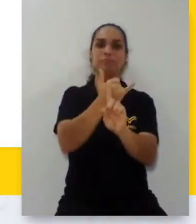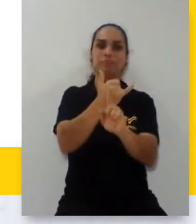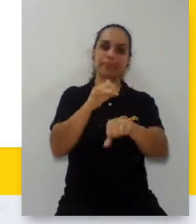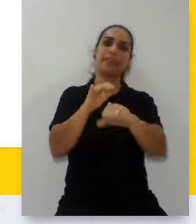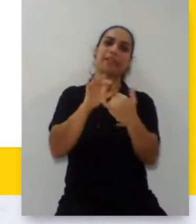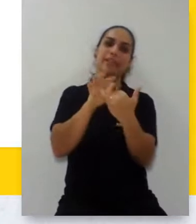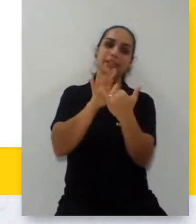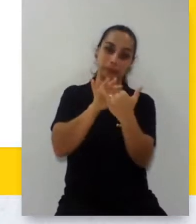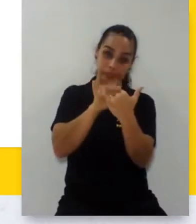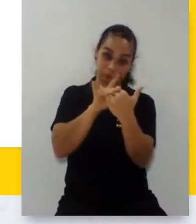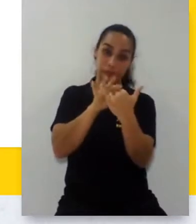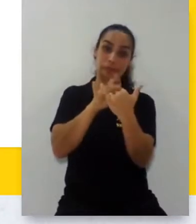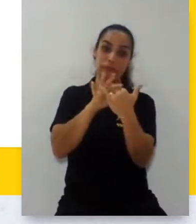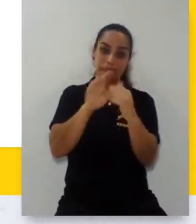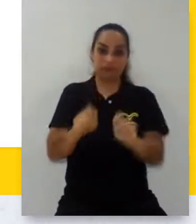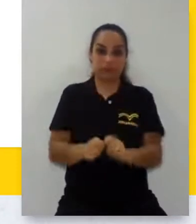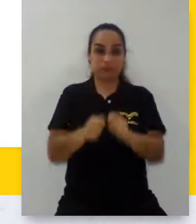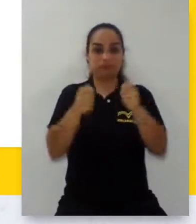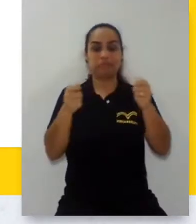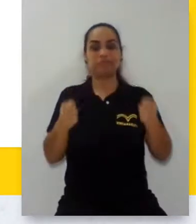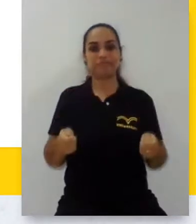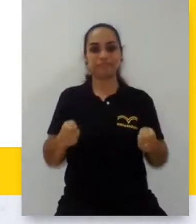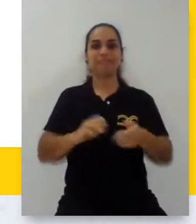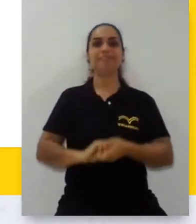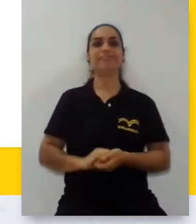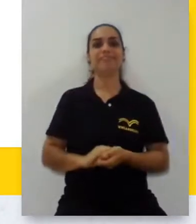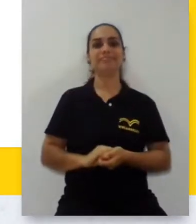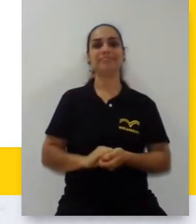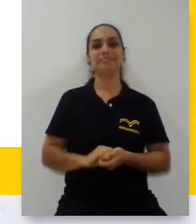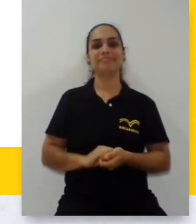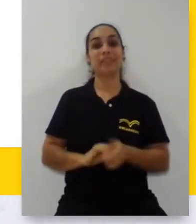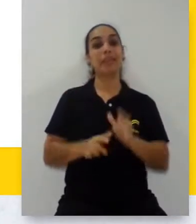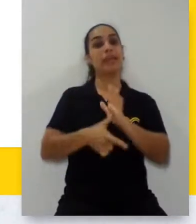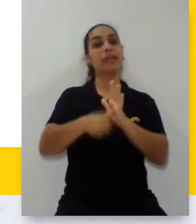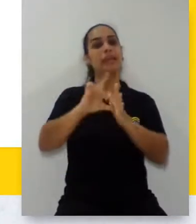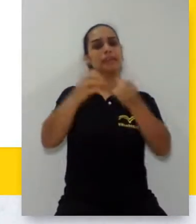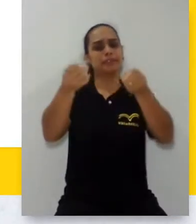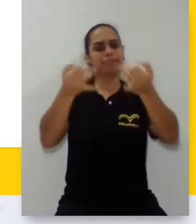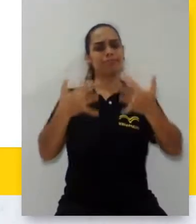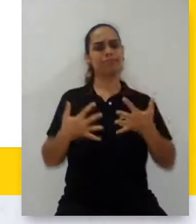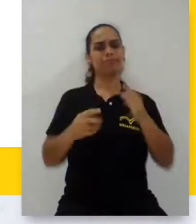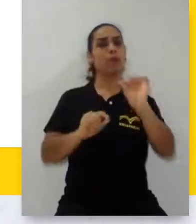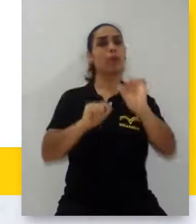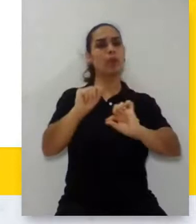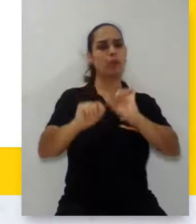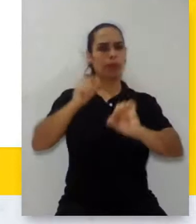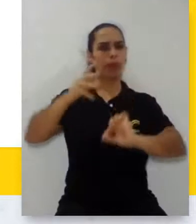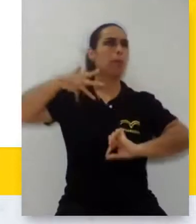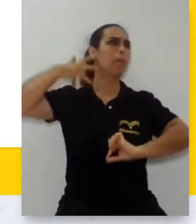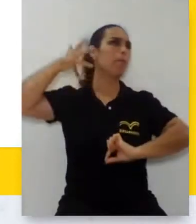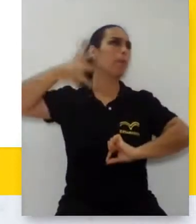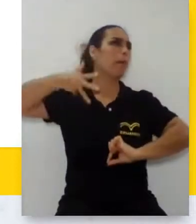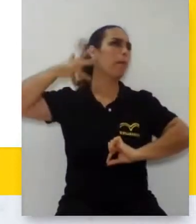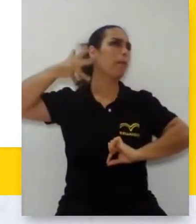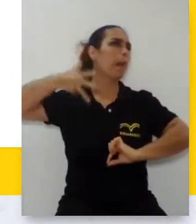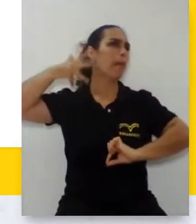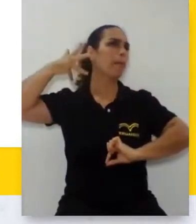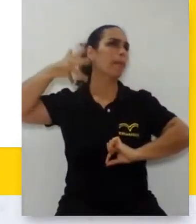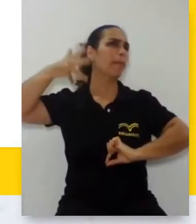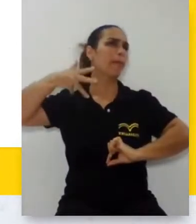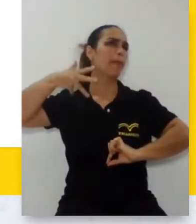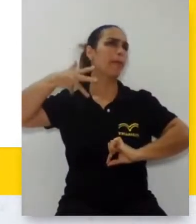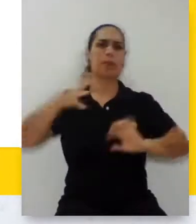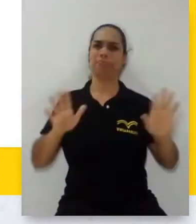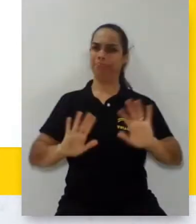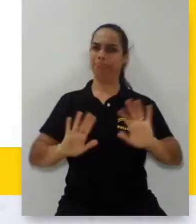Então, primeiramente, eu gostaria de dizer para vocês que eu quero fazer algo bem interativo, gostaria que vocês participassem realmente, então deixem seus